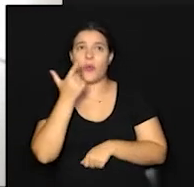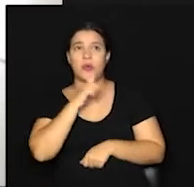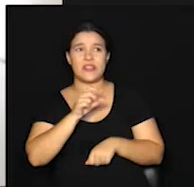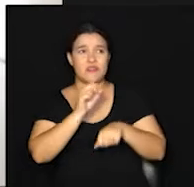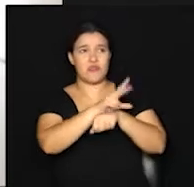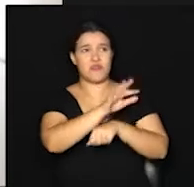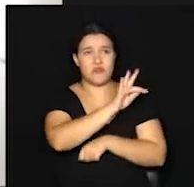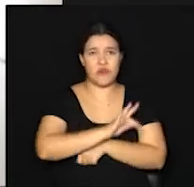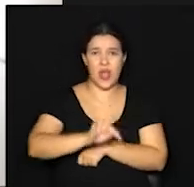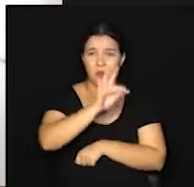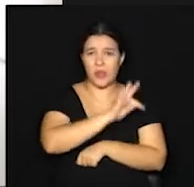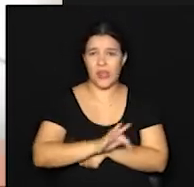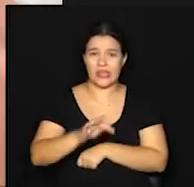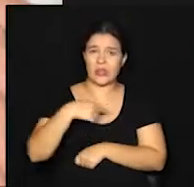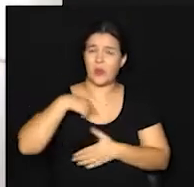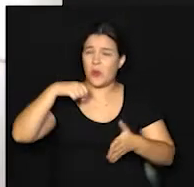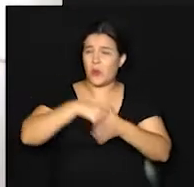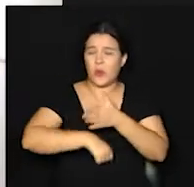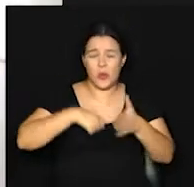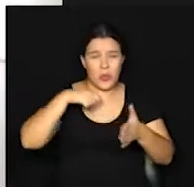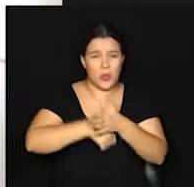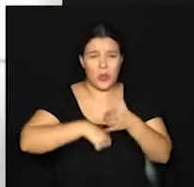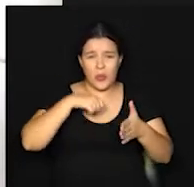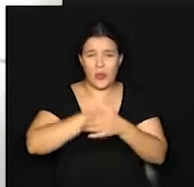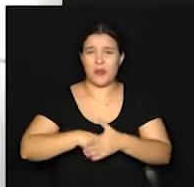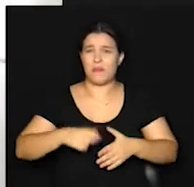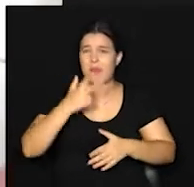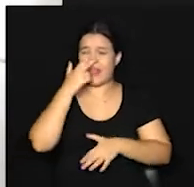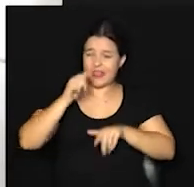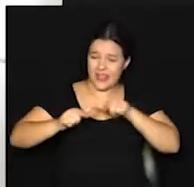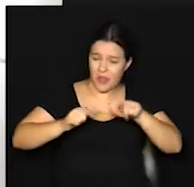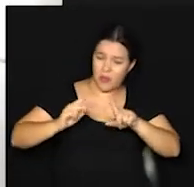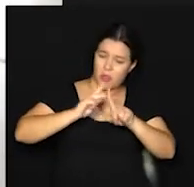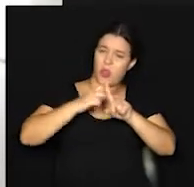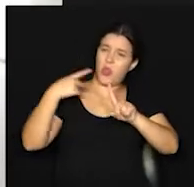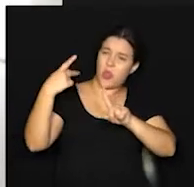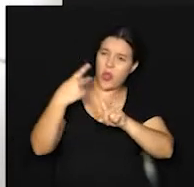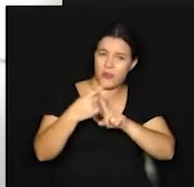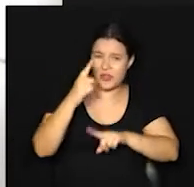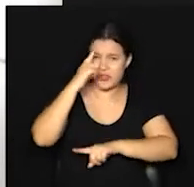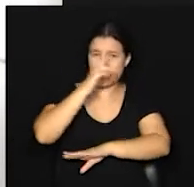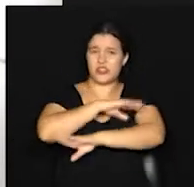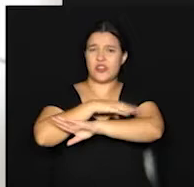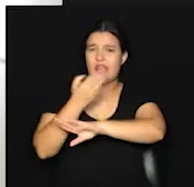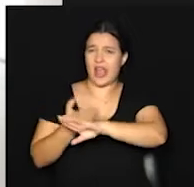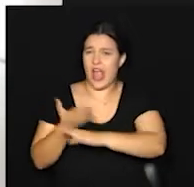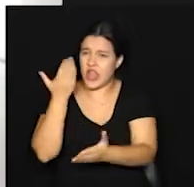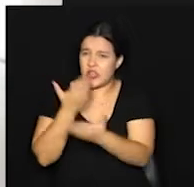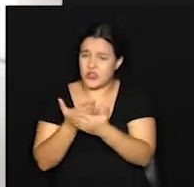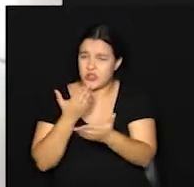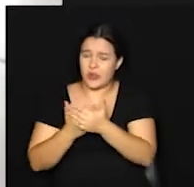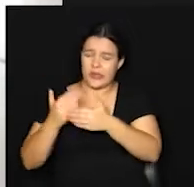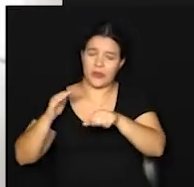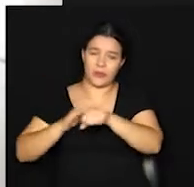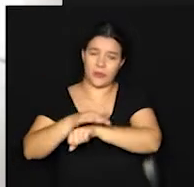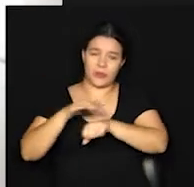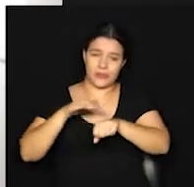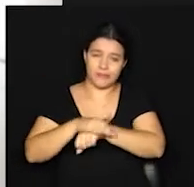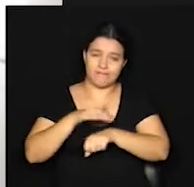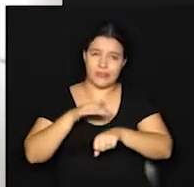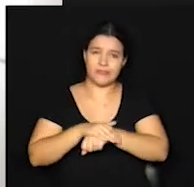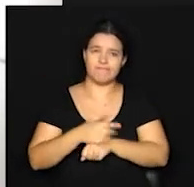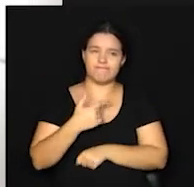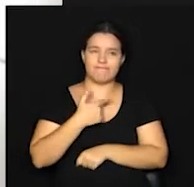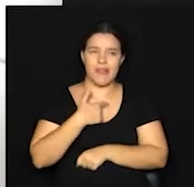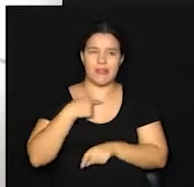justo que eu tenha que lutar tanto, que eu tenho que trabalhar o dobro, que eu tenho que trabalhar o dia inteiro, fazer cursinho à noite. Então, eu era muito questionadora